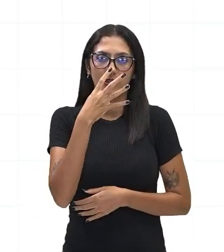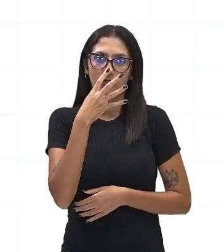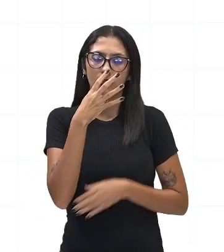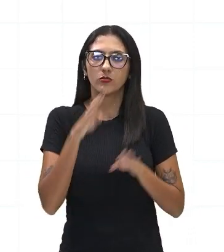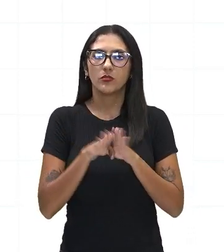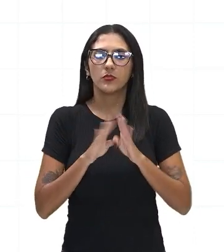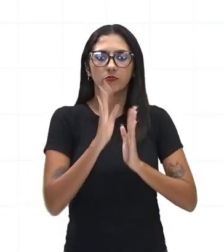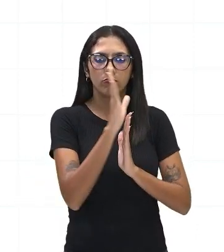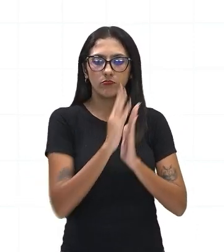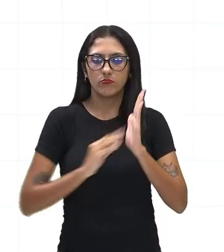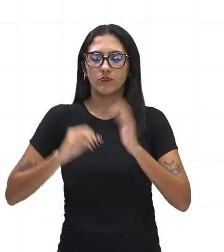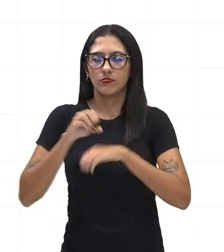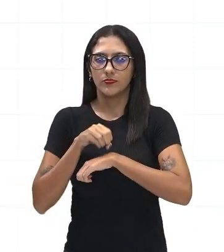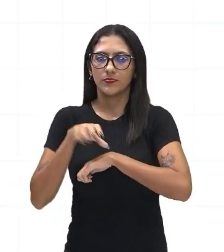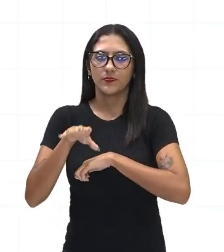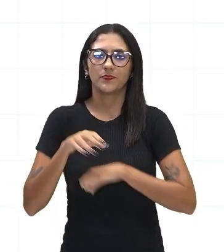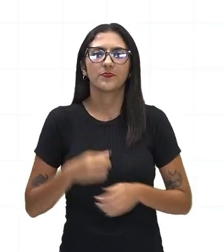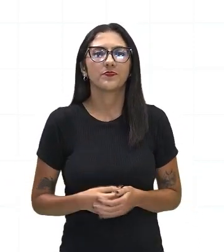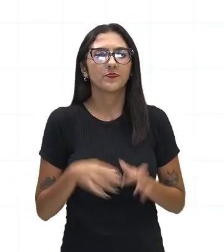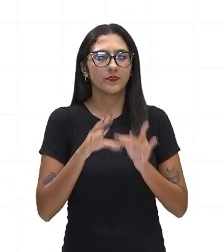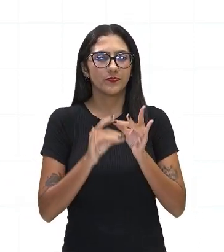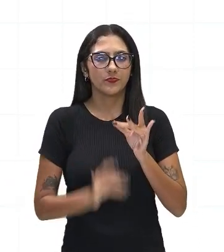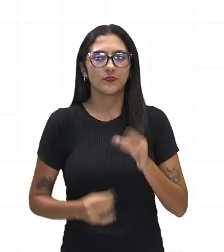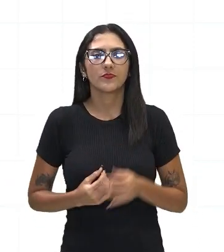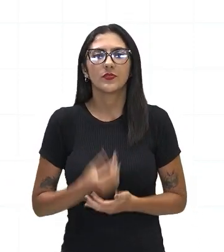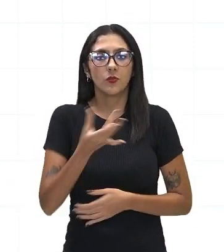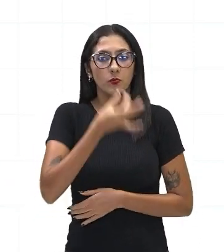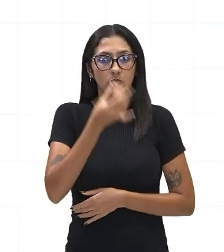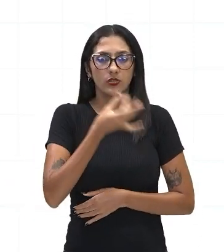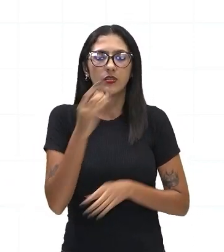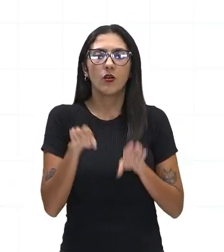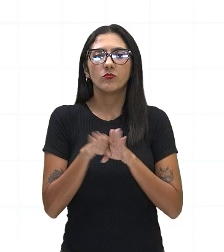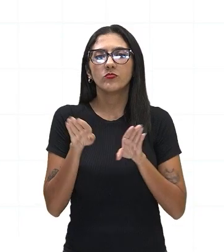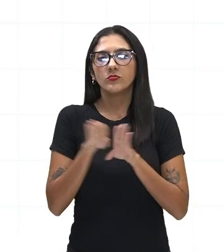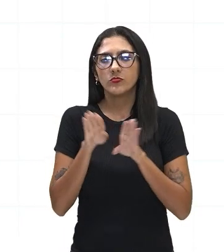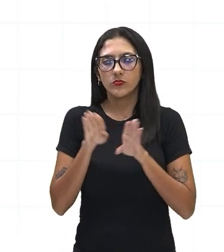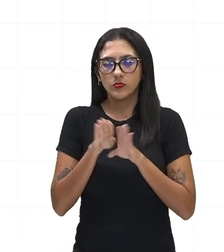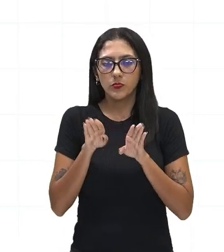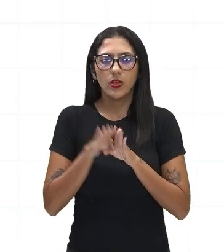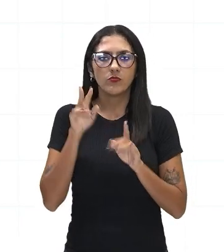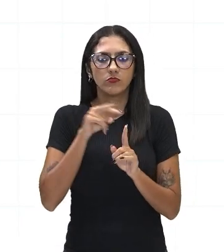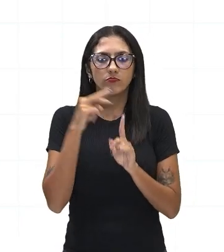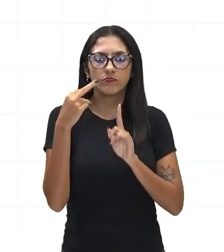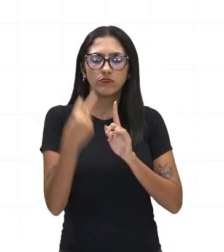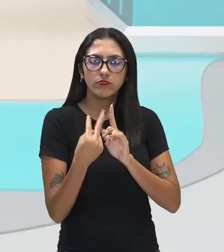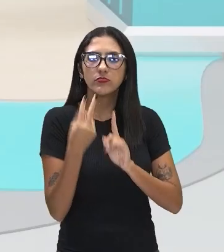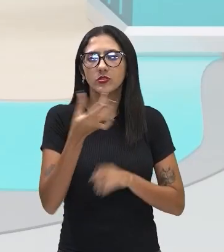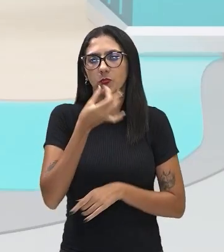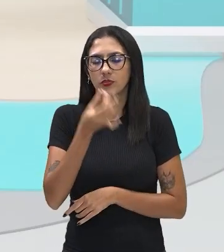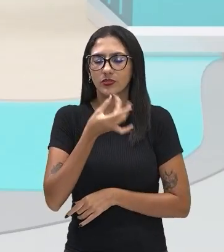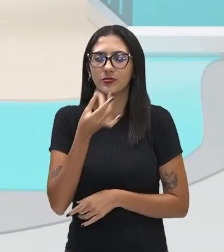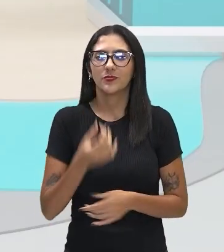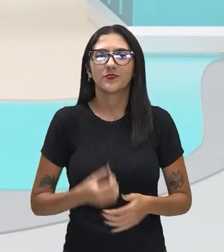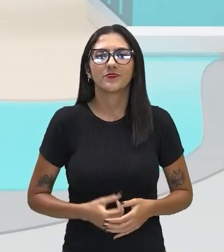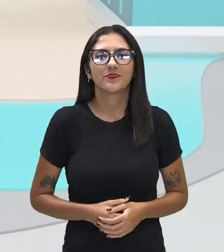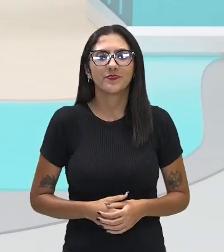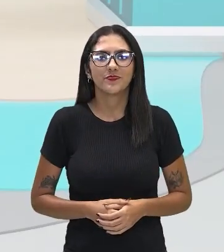e réplica, detalhamento, opiniões e posicionamentos